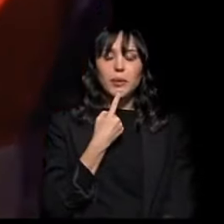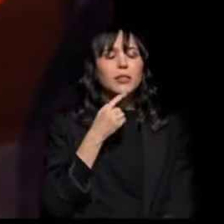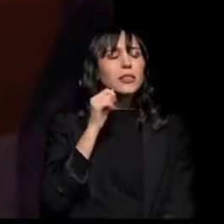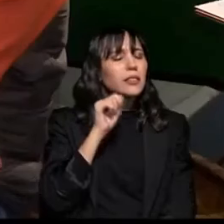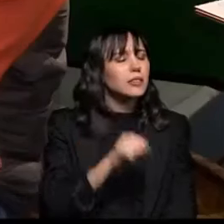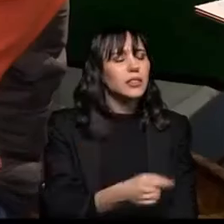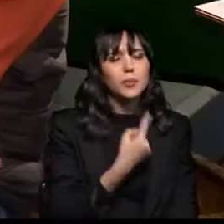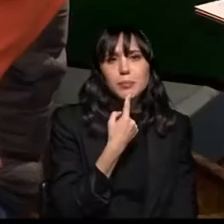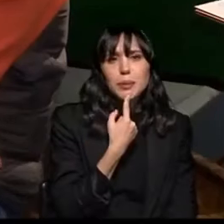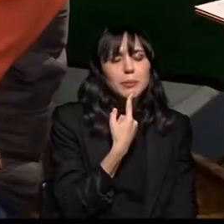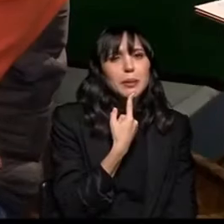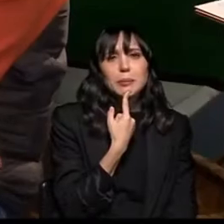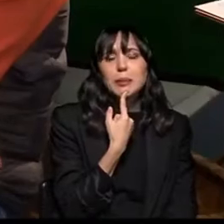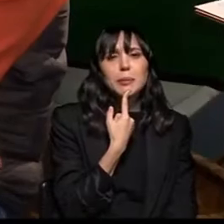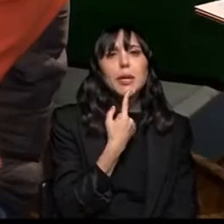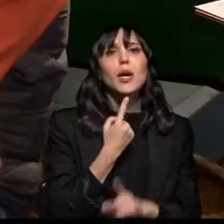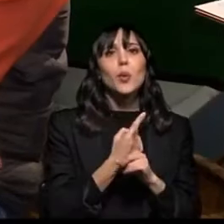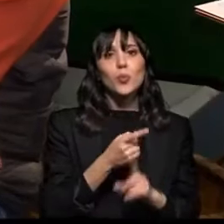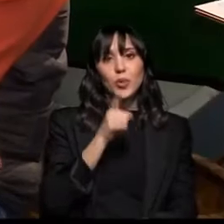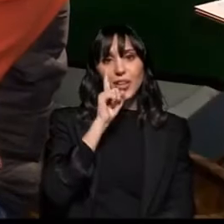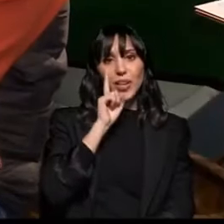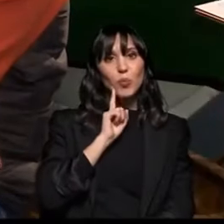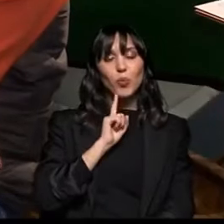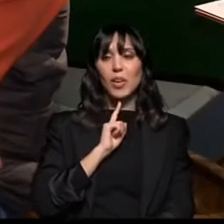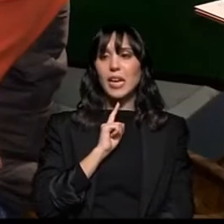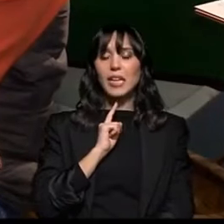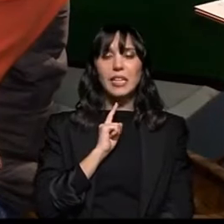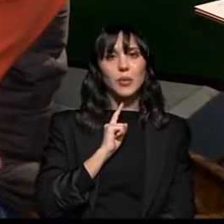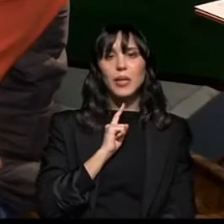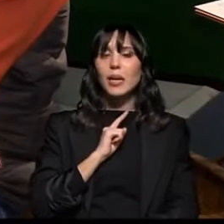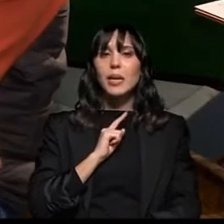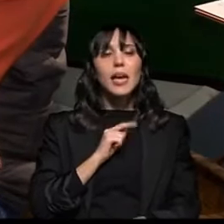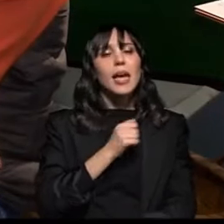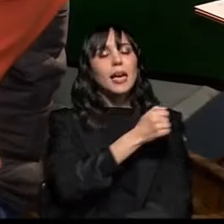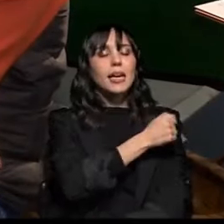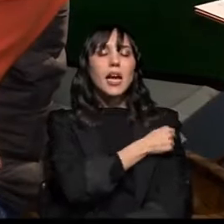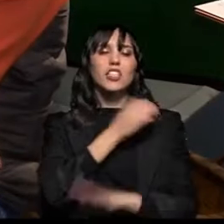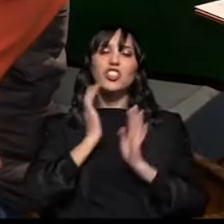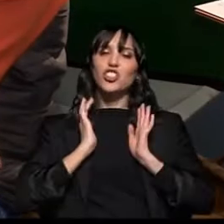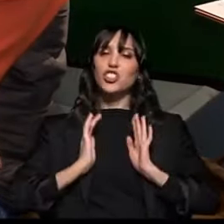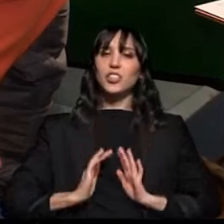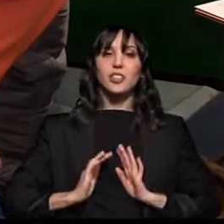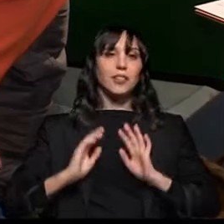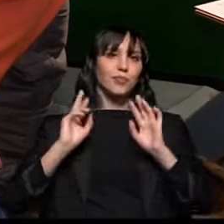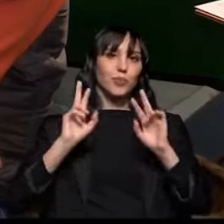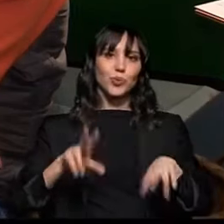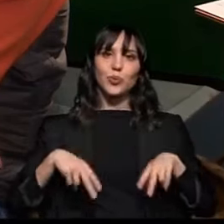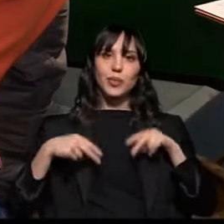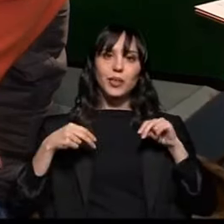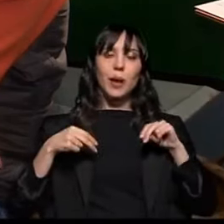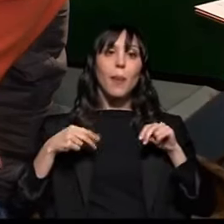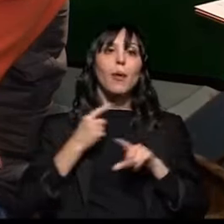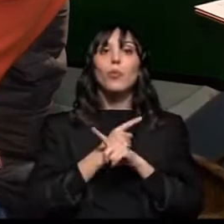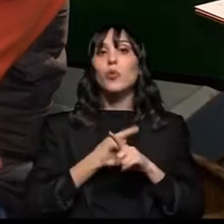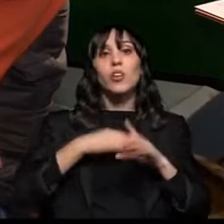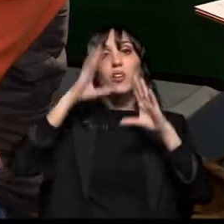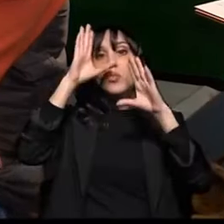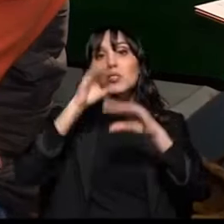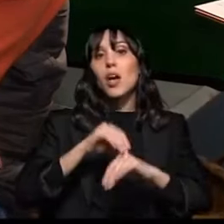explicação nenhuma, porque a mulher do mar nunca está sossegada em casa. Nunca está sossegada. Porque nunca sabe o que lhe